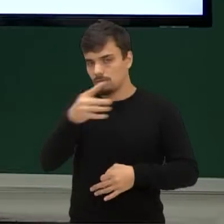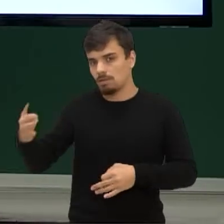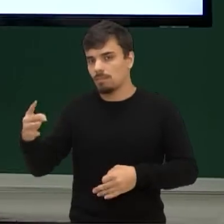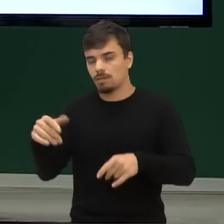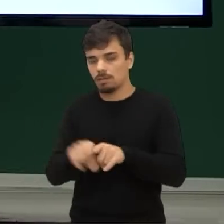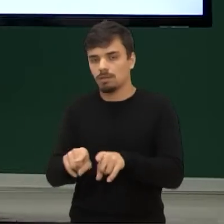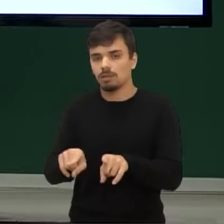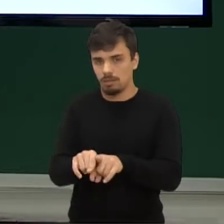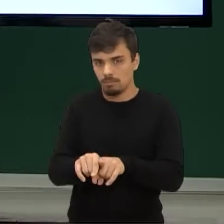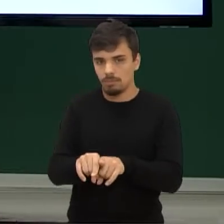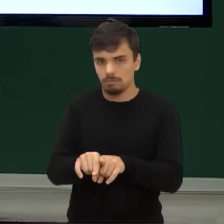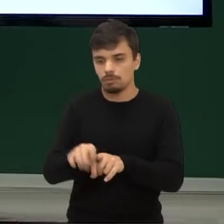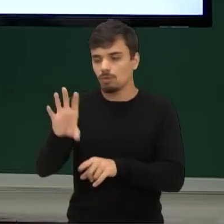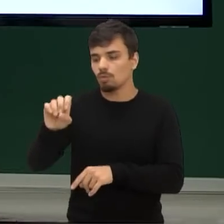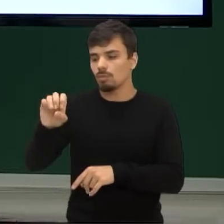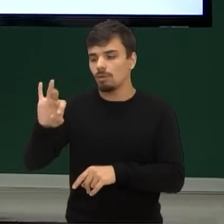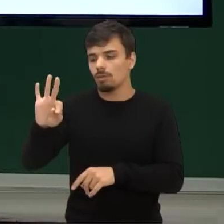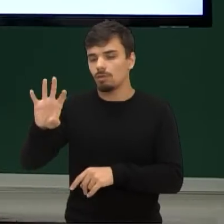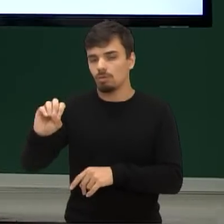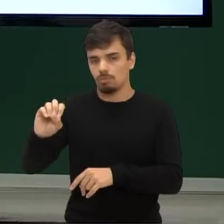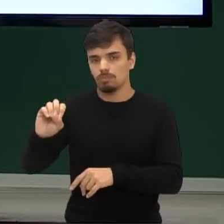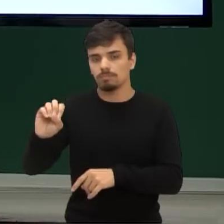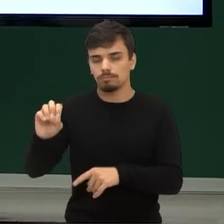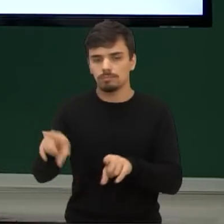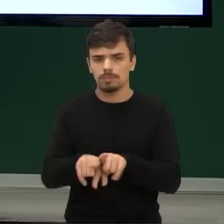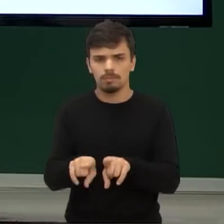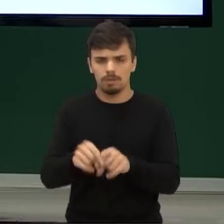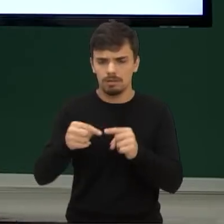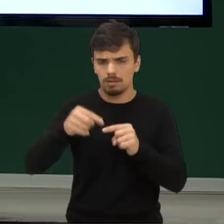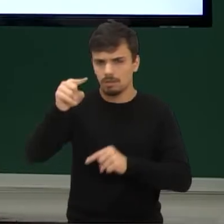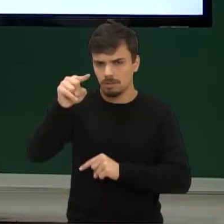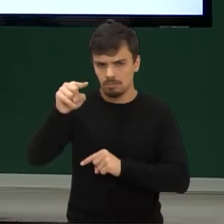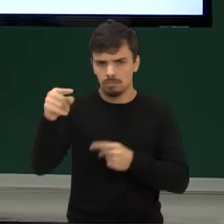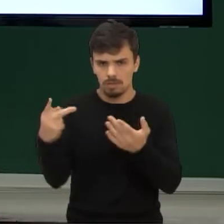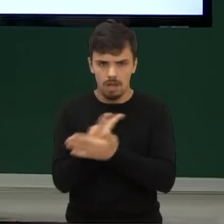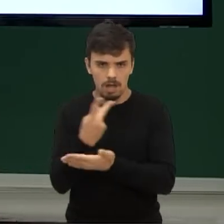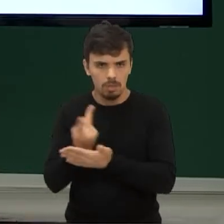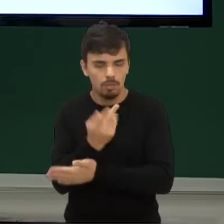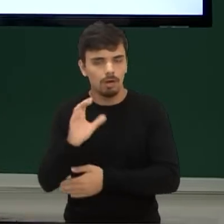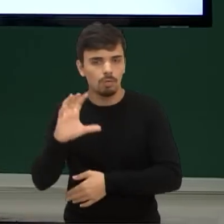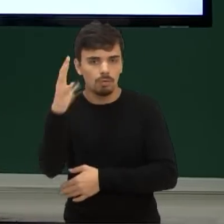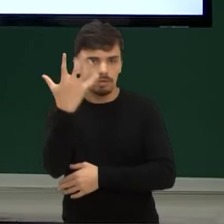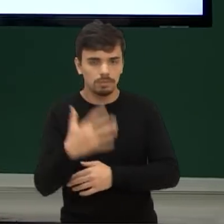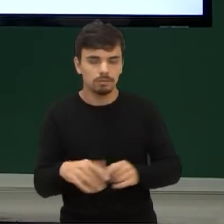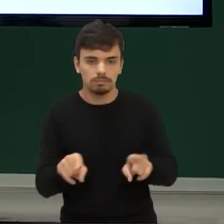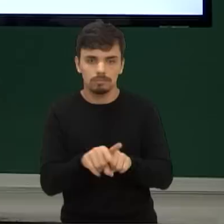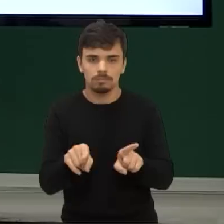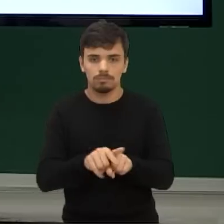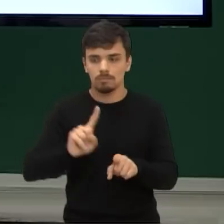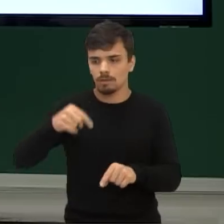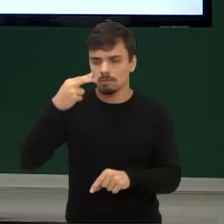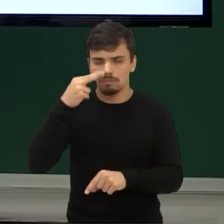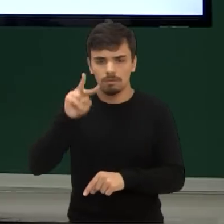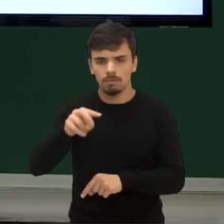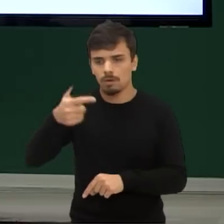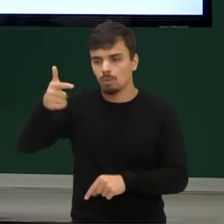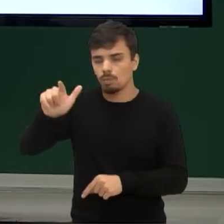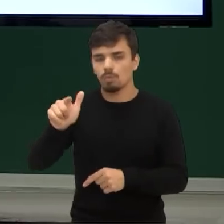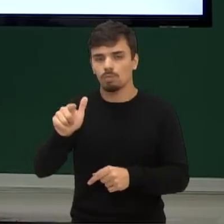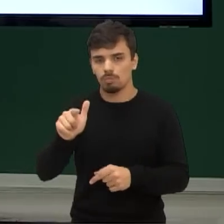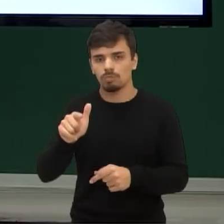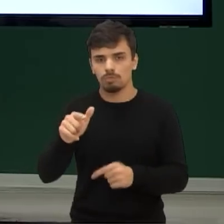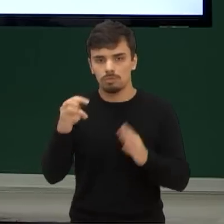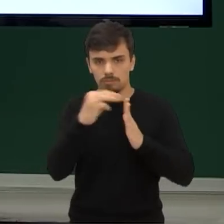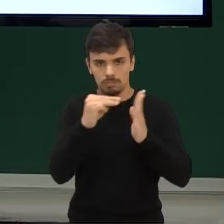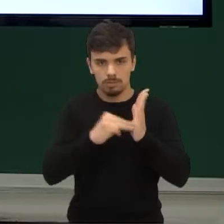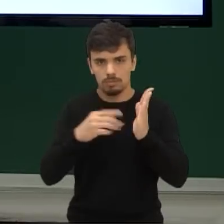interrompido. Vimos que eles têm, né, altas chances aí de falhar. E veremos outros métodos ainda